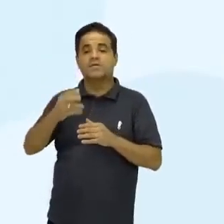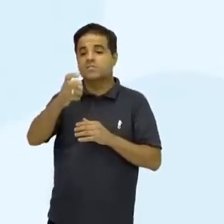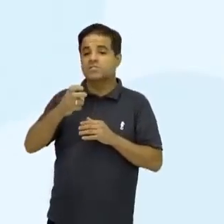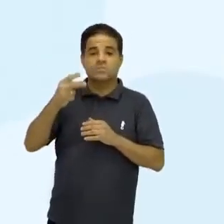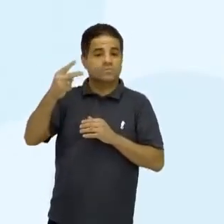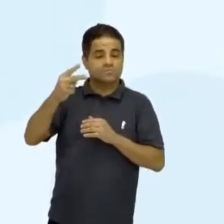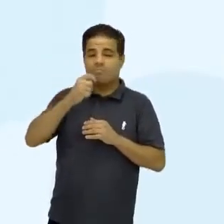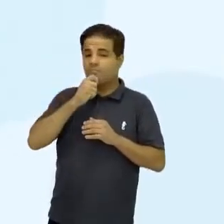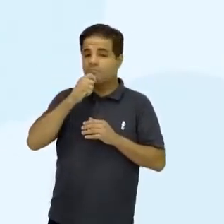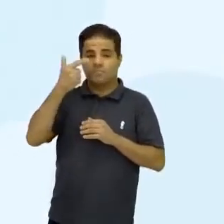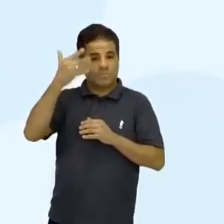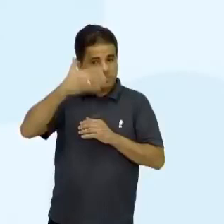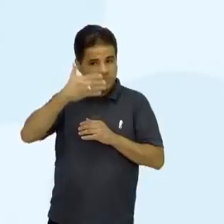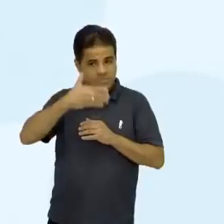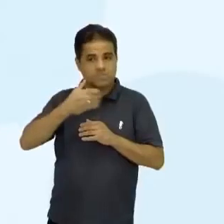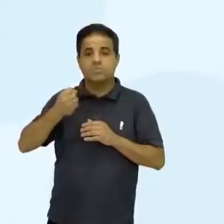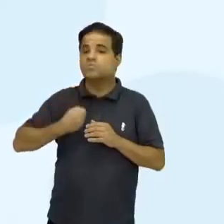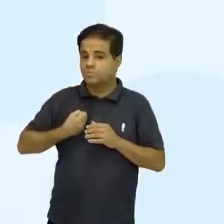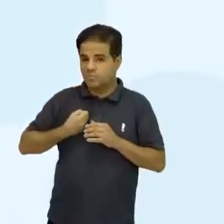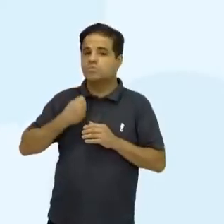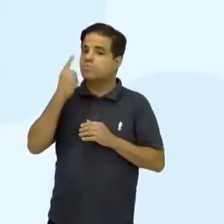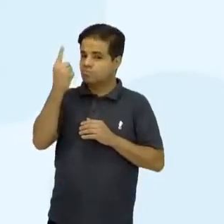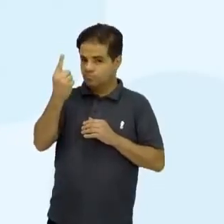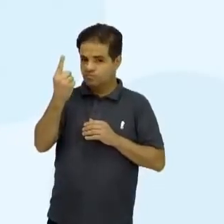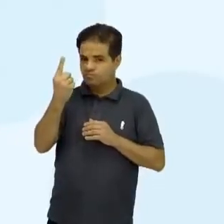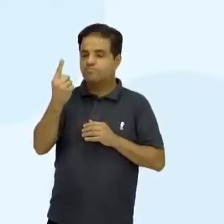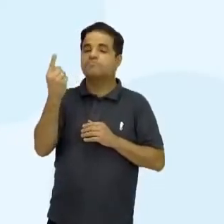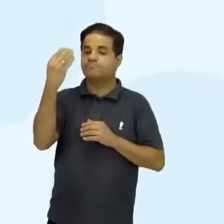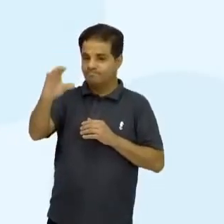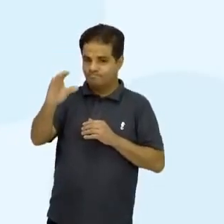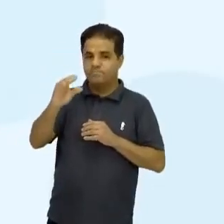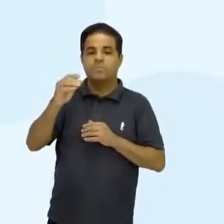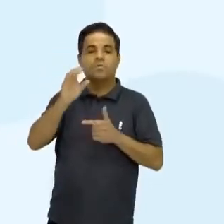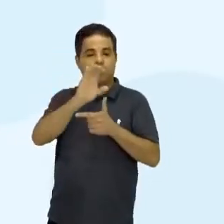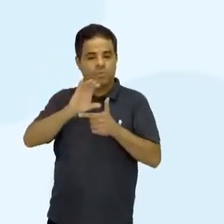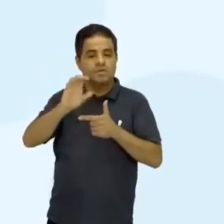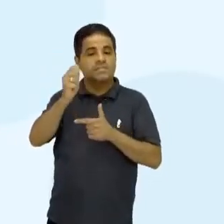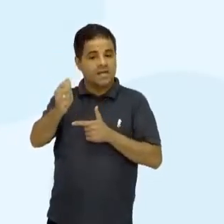tem ninguém visível, a gente sabe que é o número 1. Então, o coeficiente A